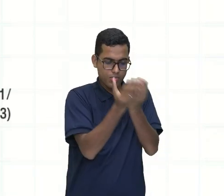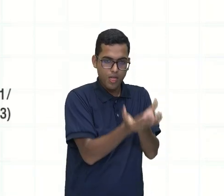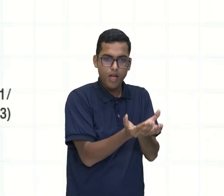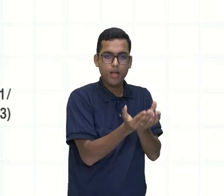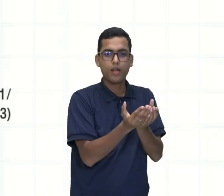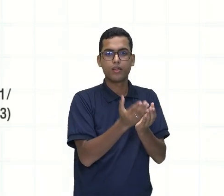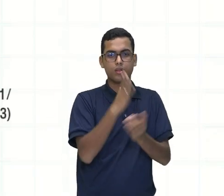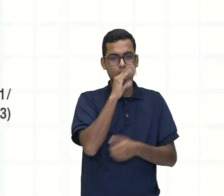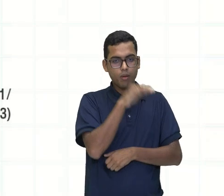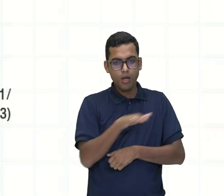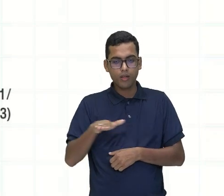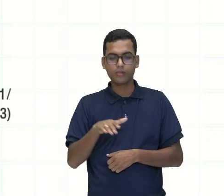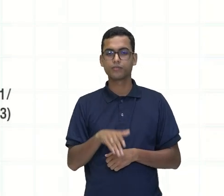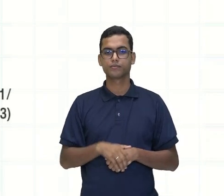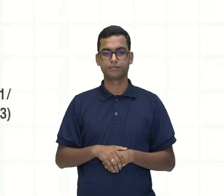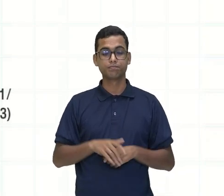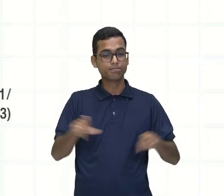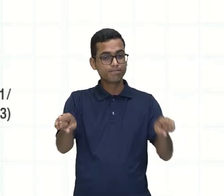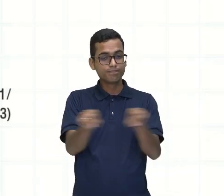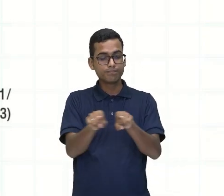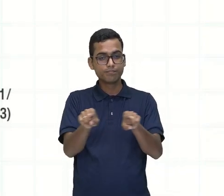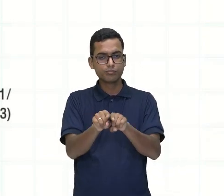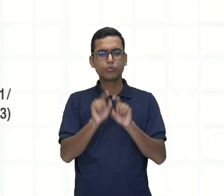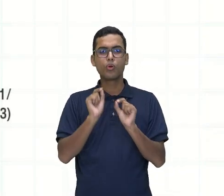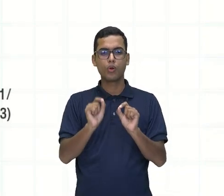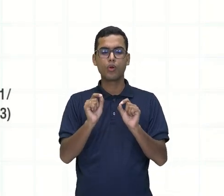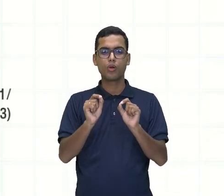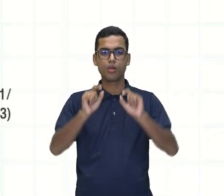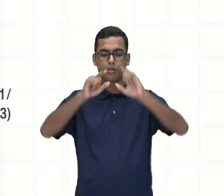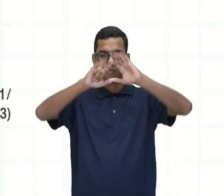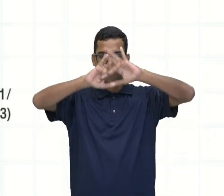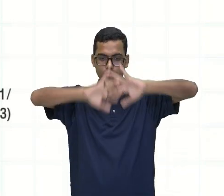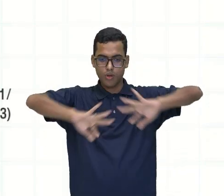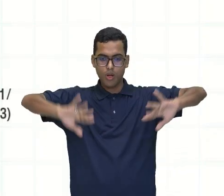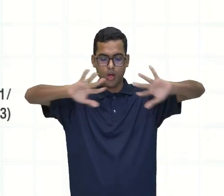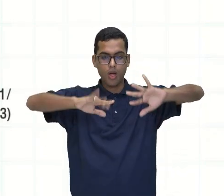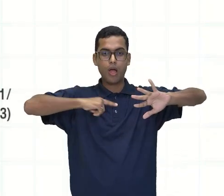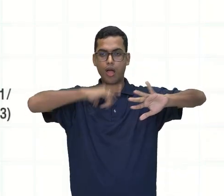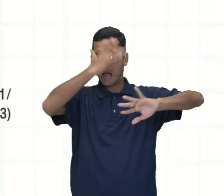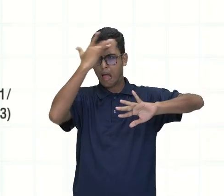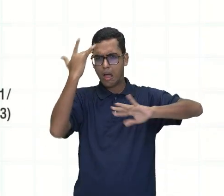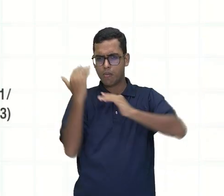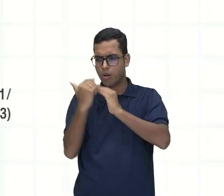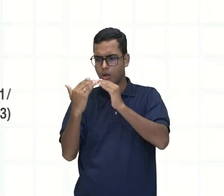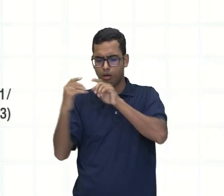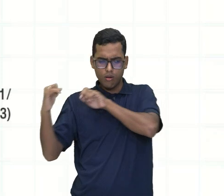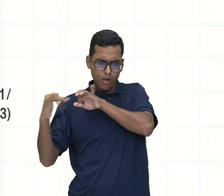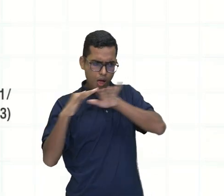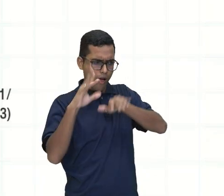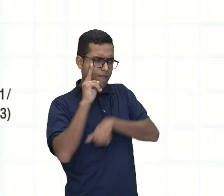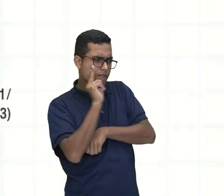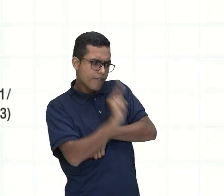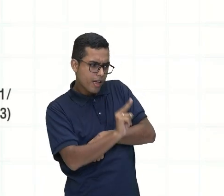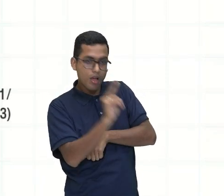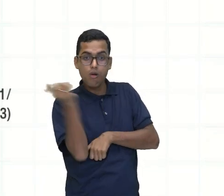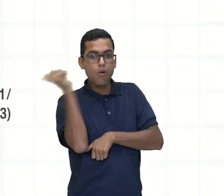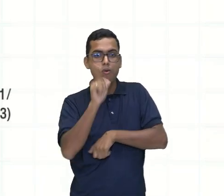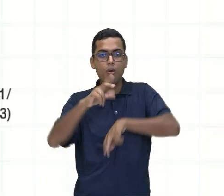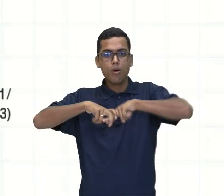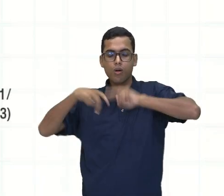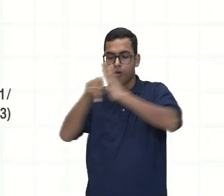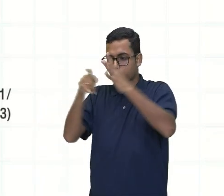And no one could see, ninguém conseguia vê-lo. Então, como é que é esse vê-lo? Him,